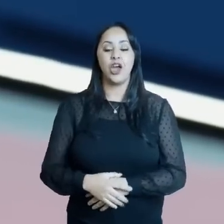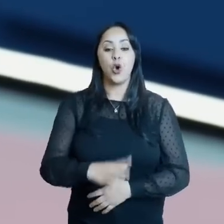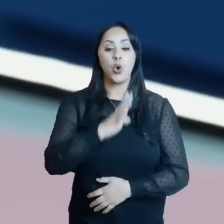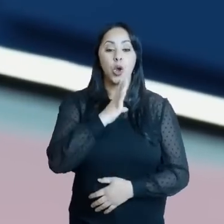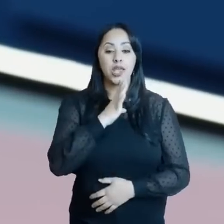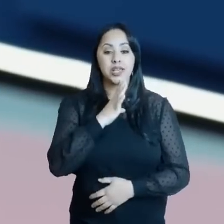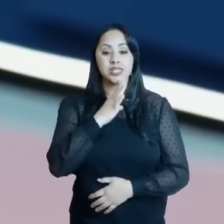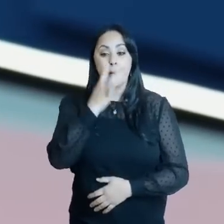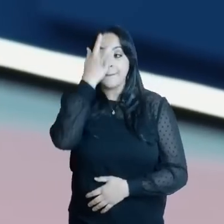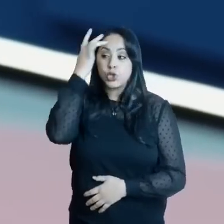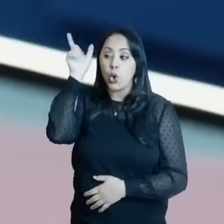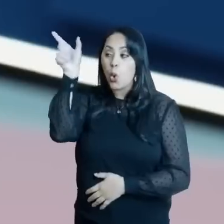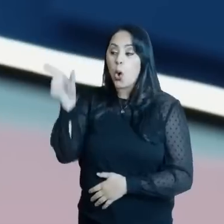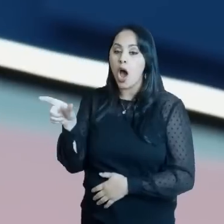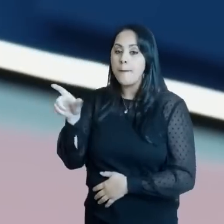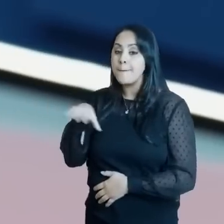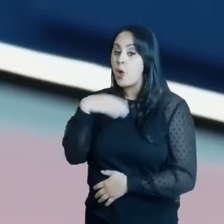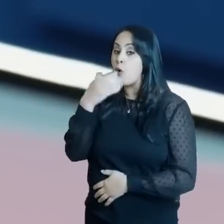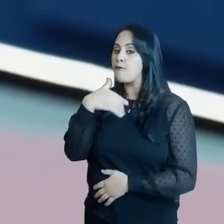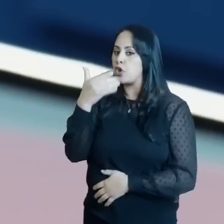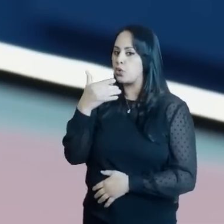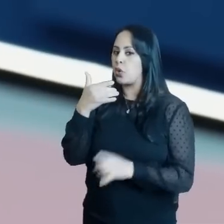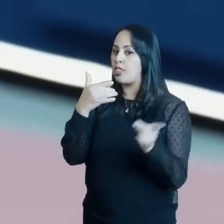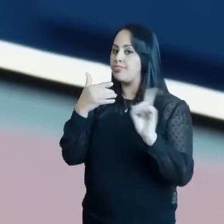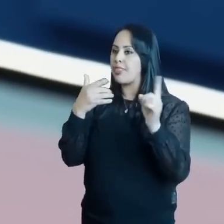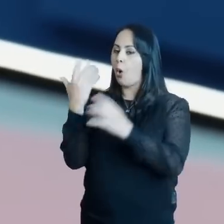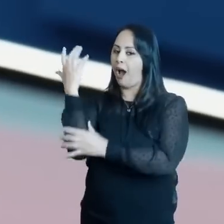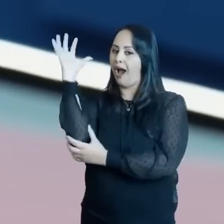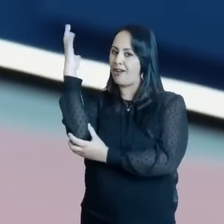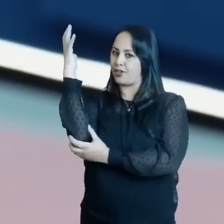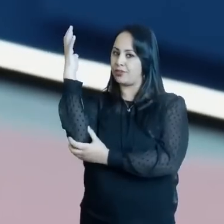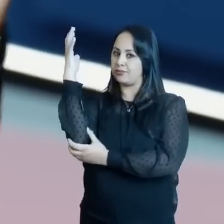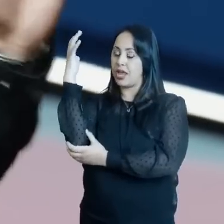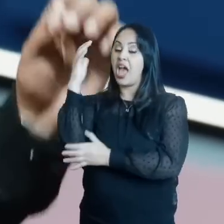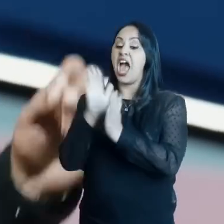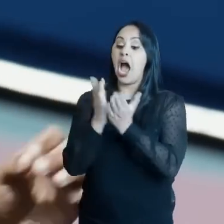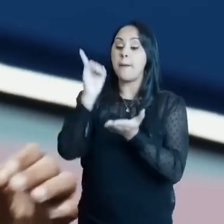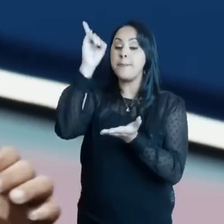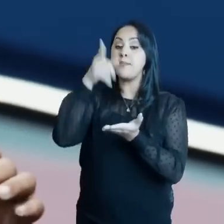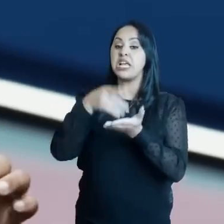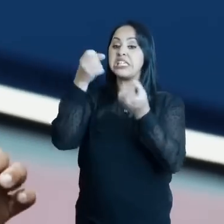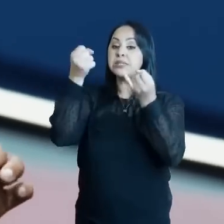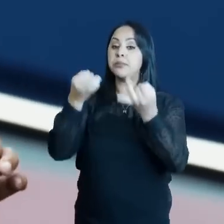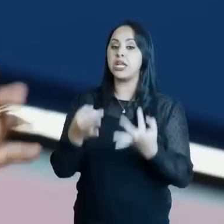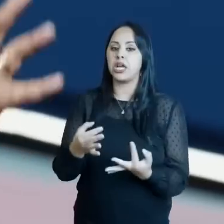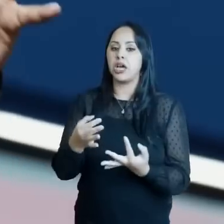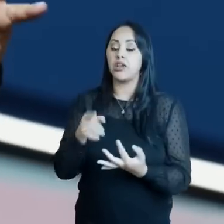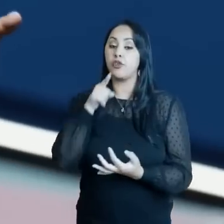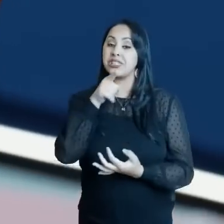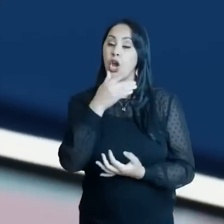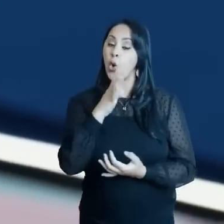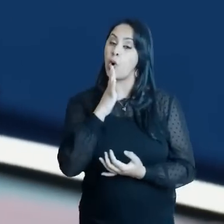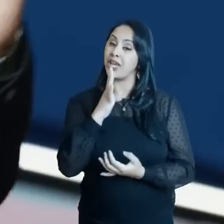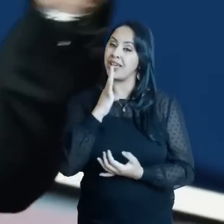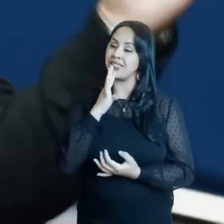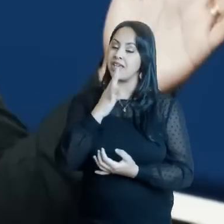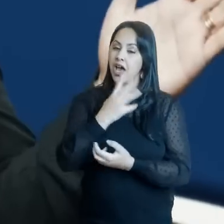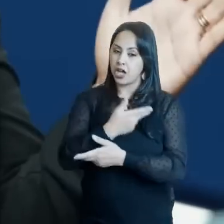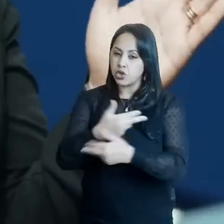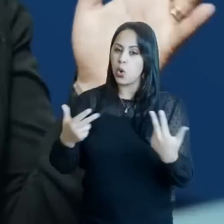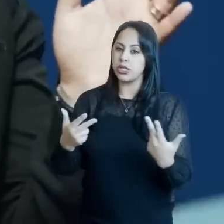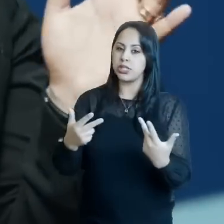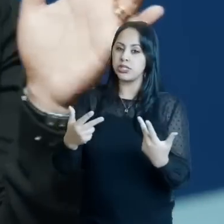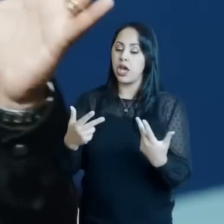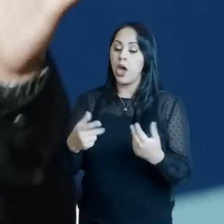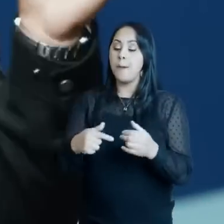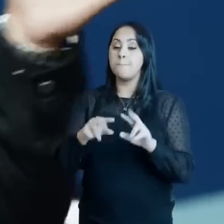Conheça pelos frutos e não pela árvore. A Bíblia diz assim, pelos seus frutos os conhecerão. Tá falando sobre